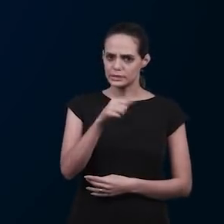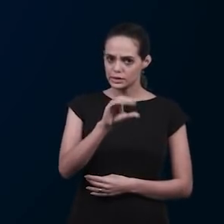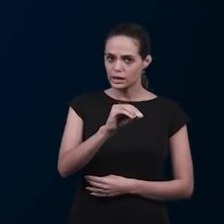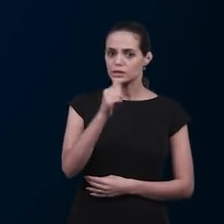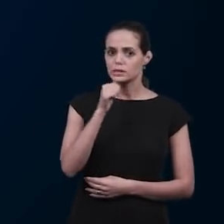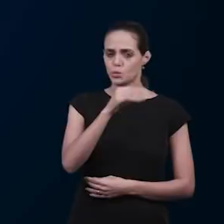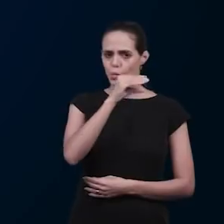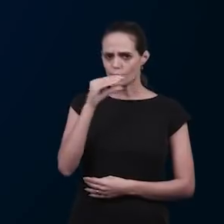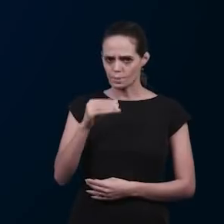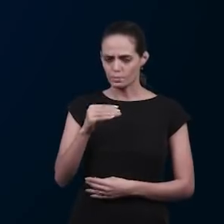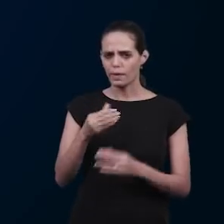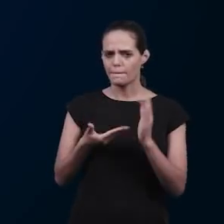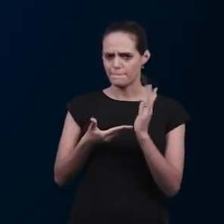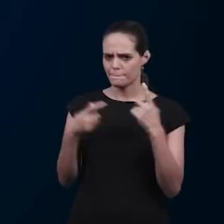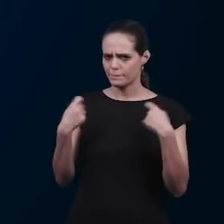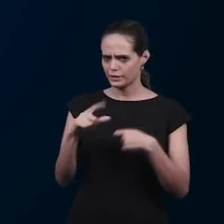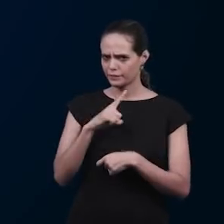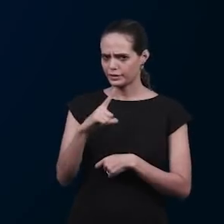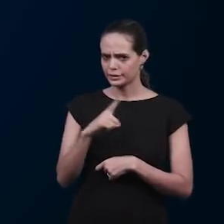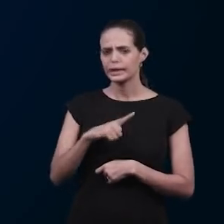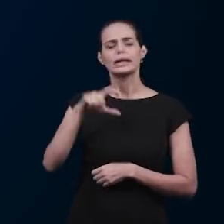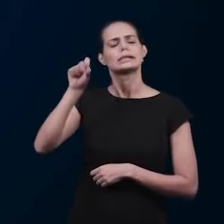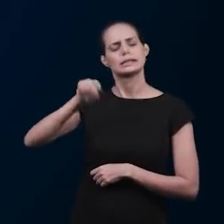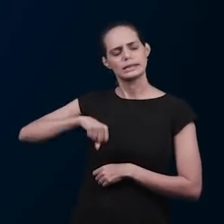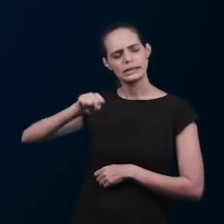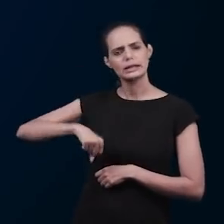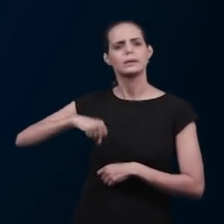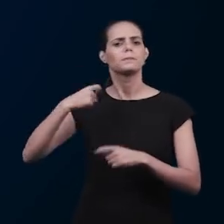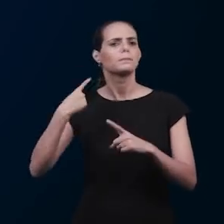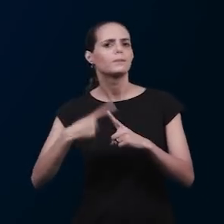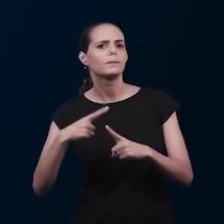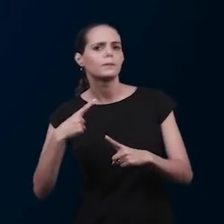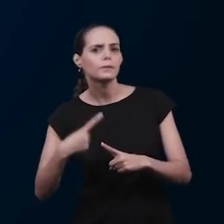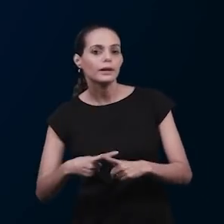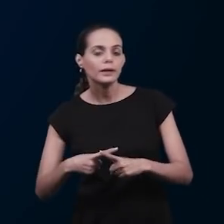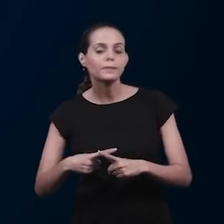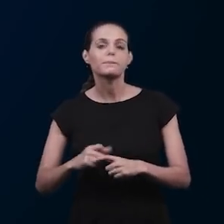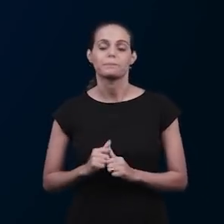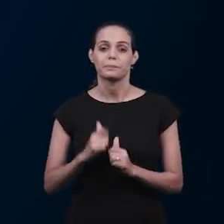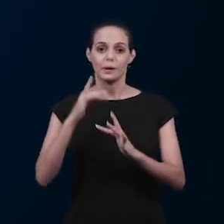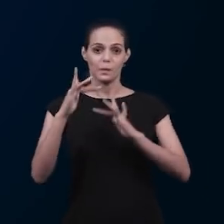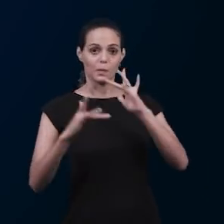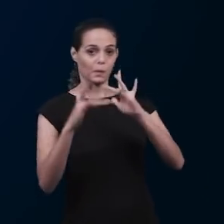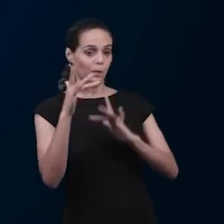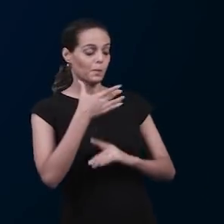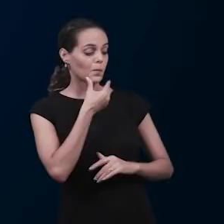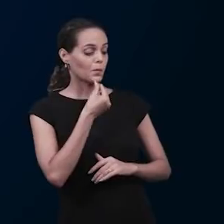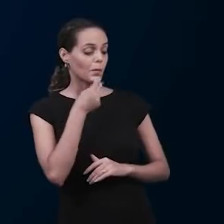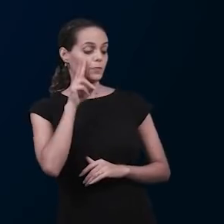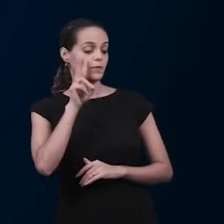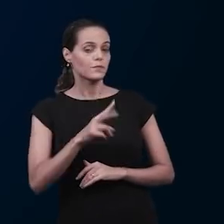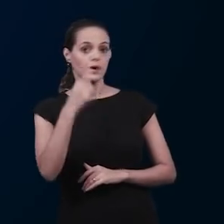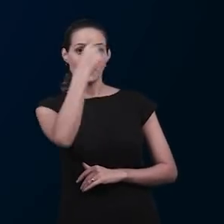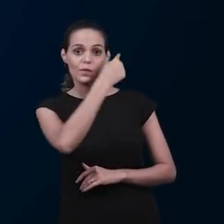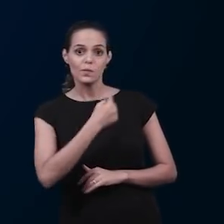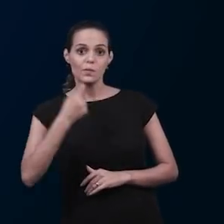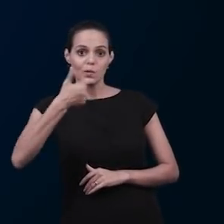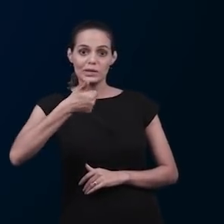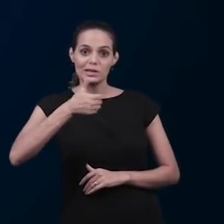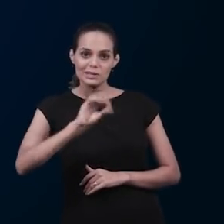possuir as candeias para participar da festa? Sim, Por quê? para nós ver o rosto delas.